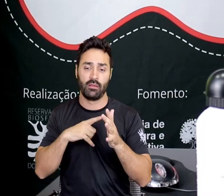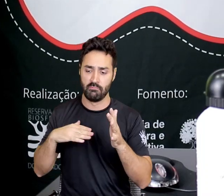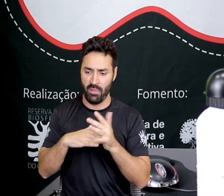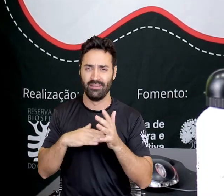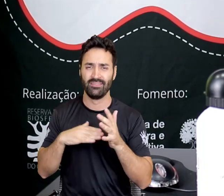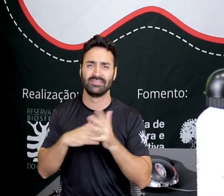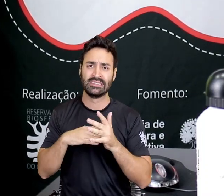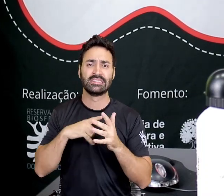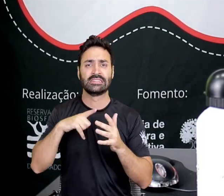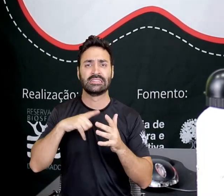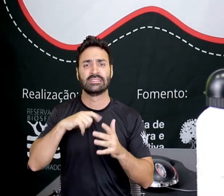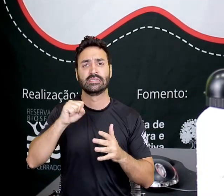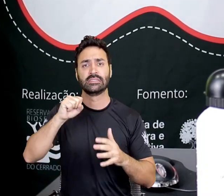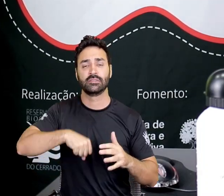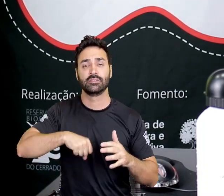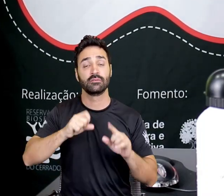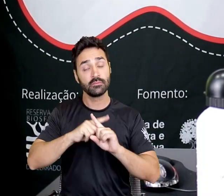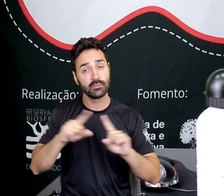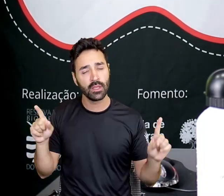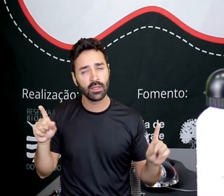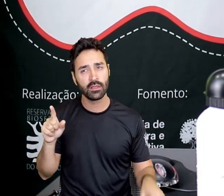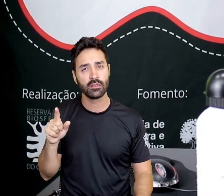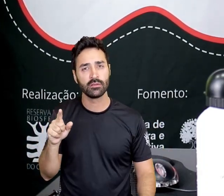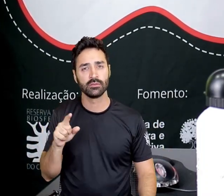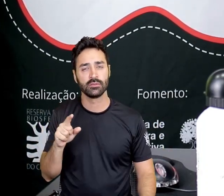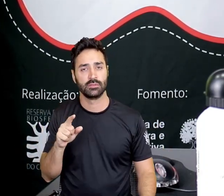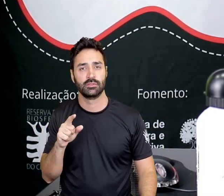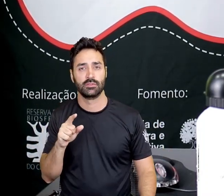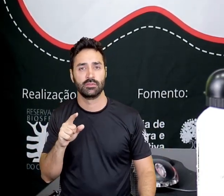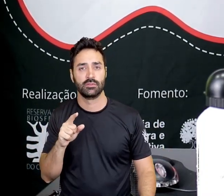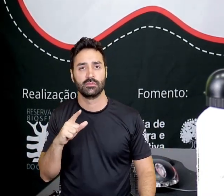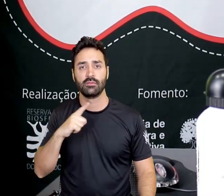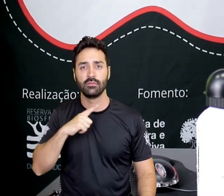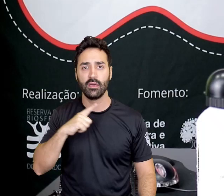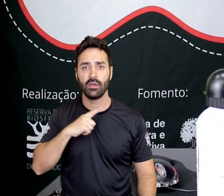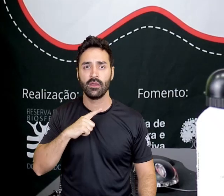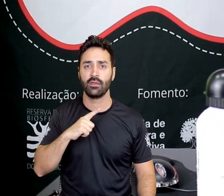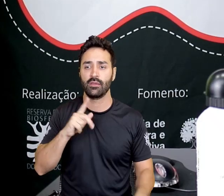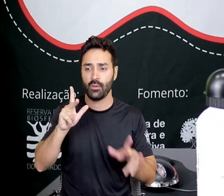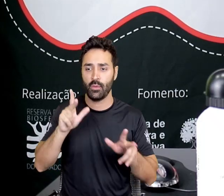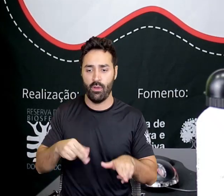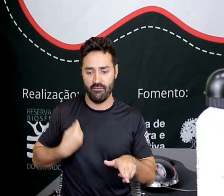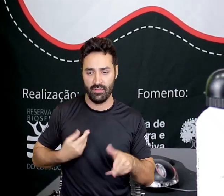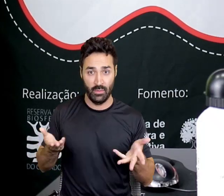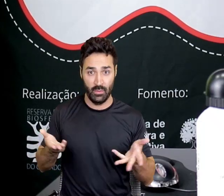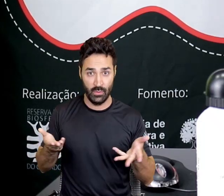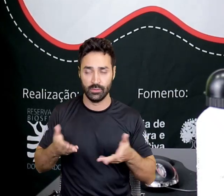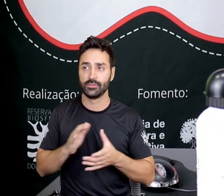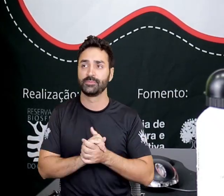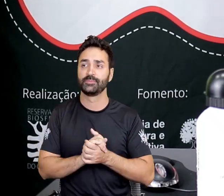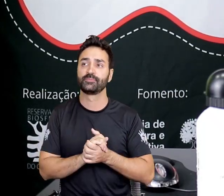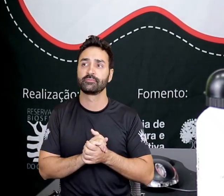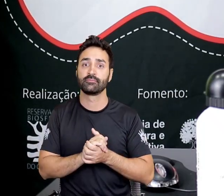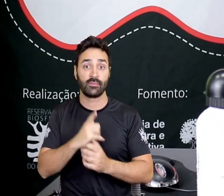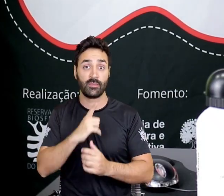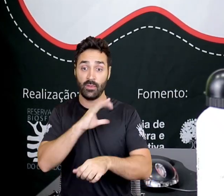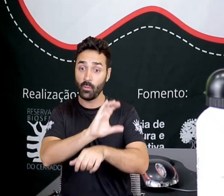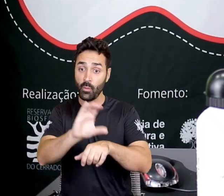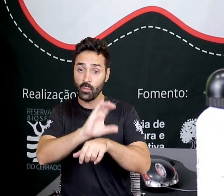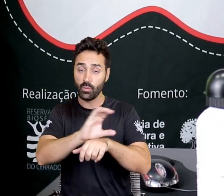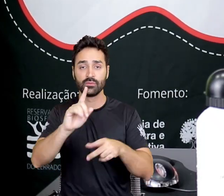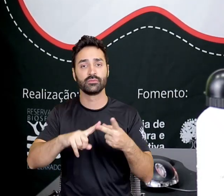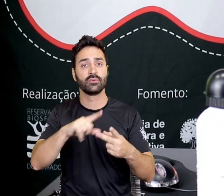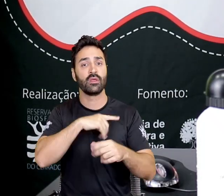sabe. Mas a partir do momento que a gente tem situações como essa que a gente está hoje, de cursos, de oficinas,